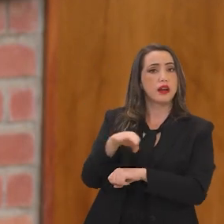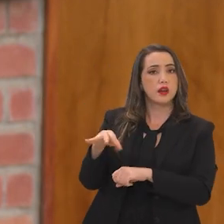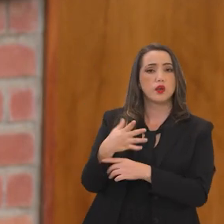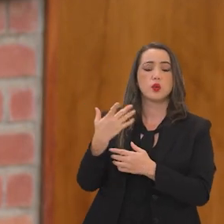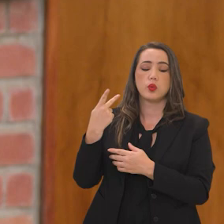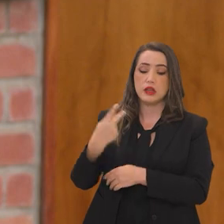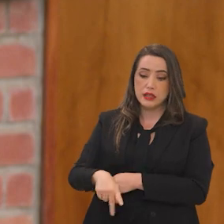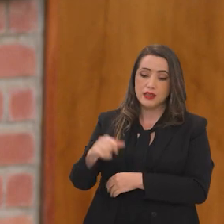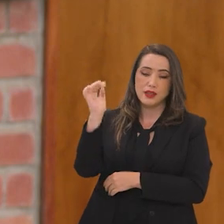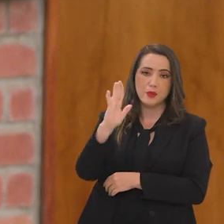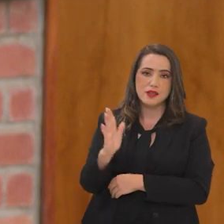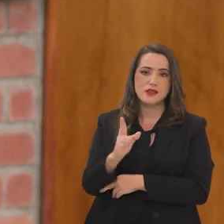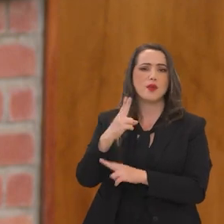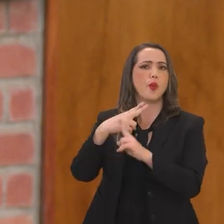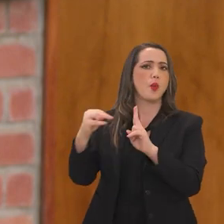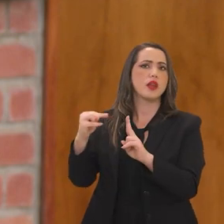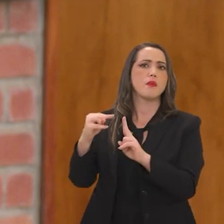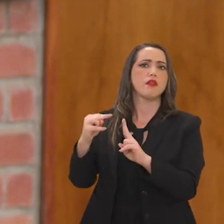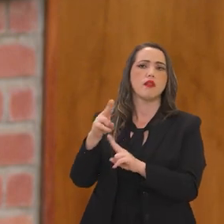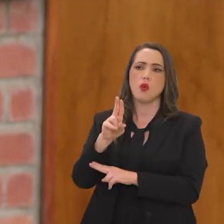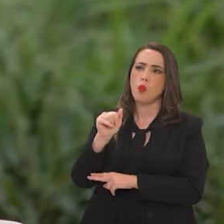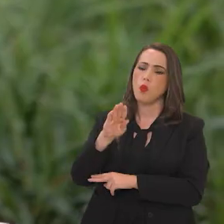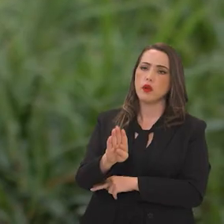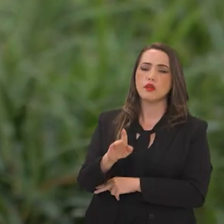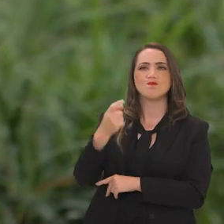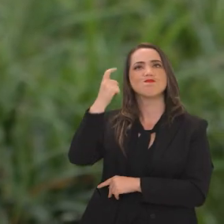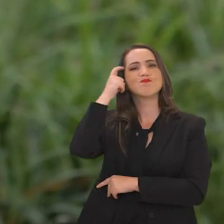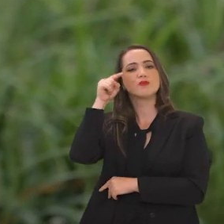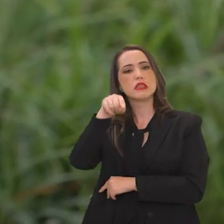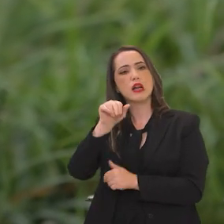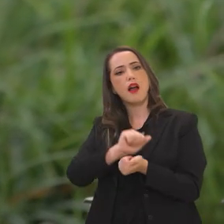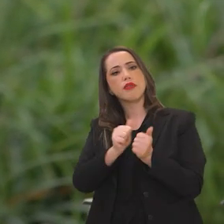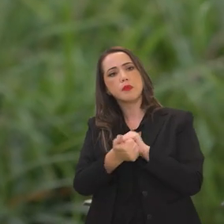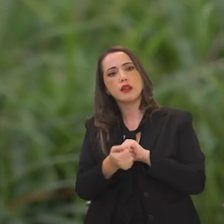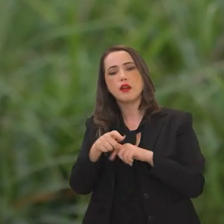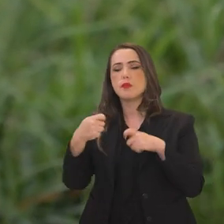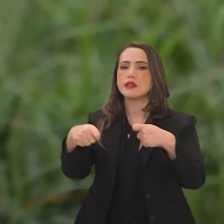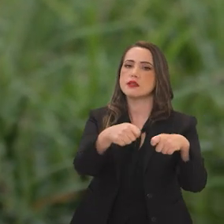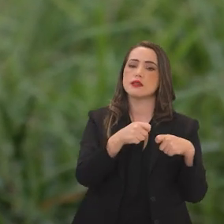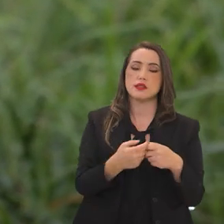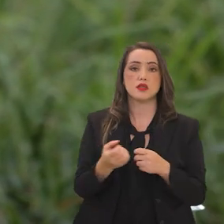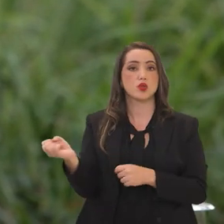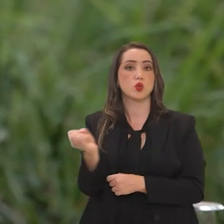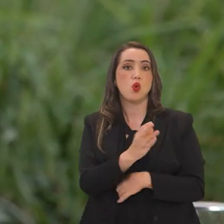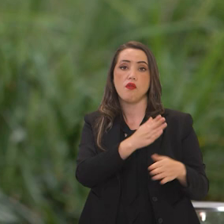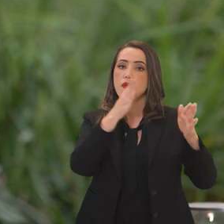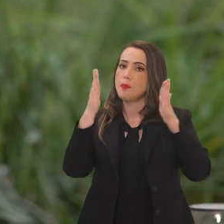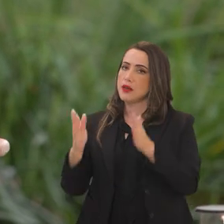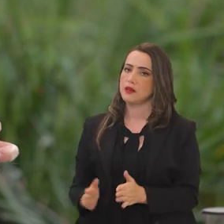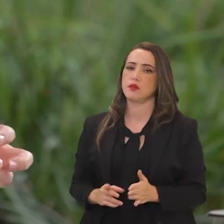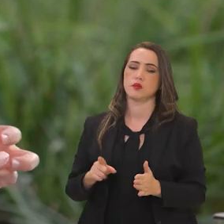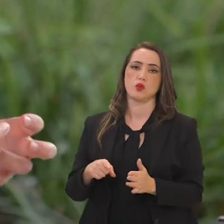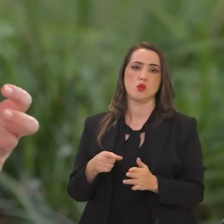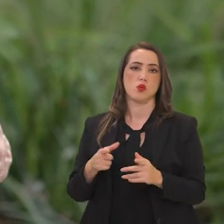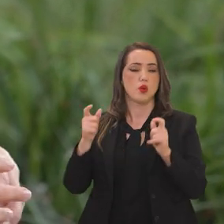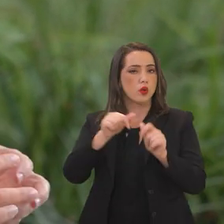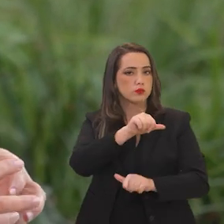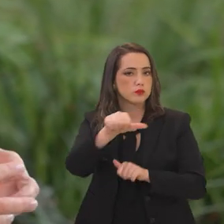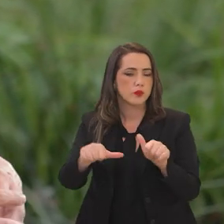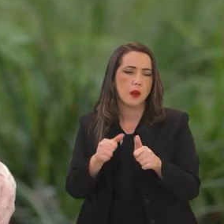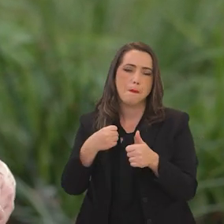de Brasília que é a UnB precisa também começar a se adequar essa nova perspectiva e tornar esse ambiente